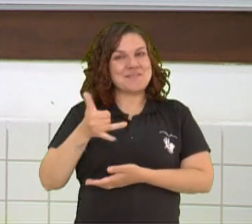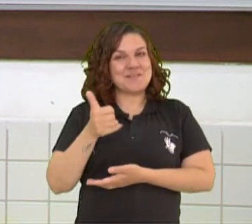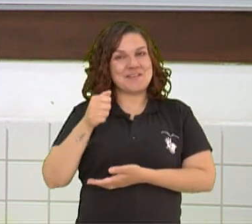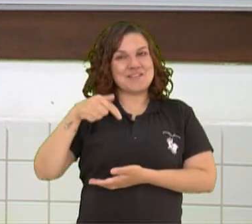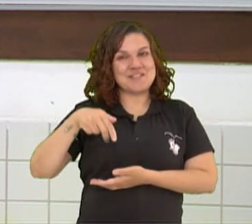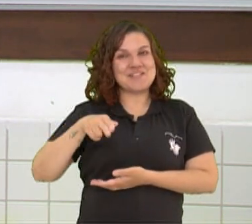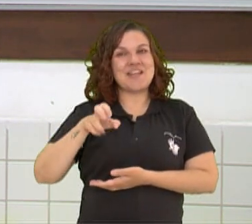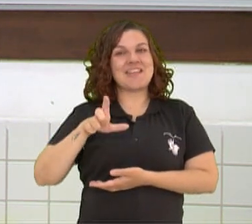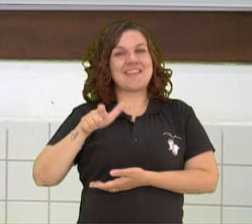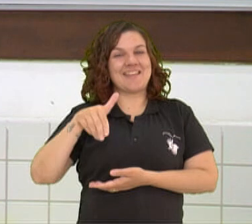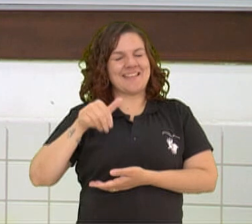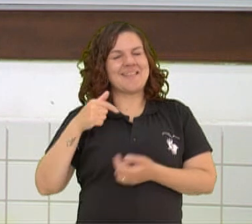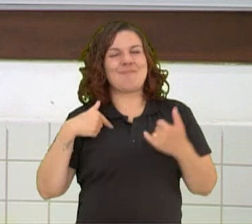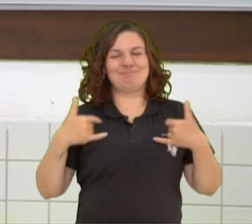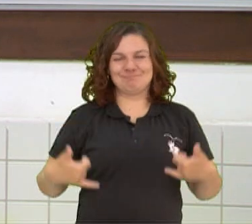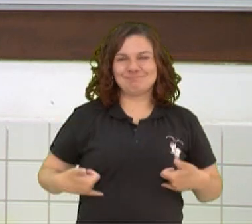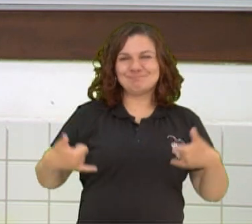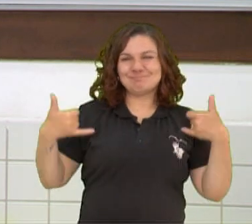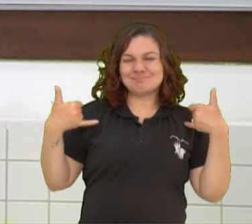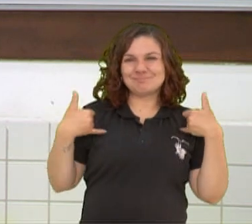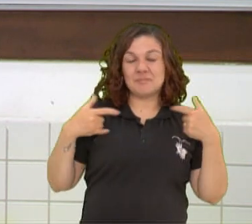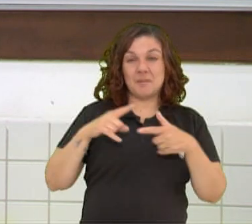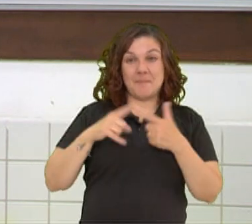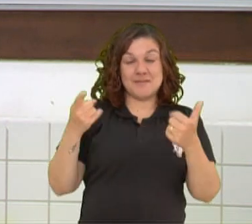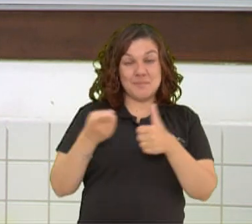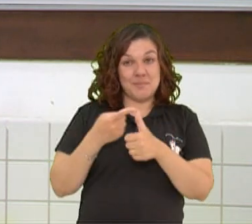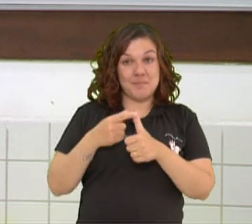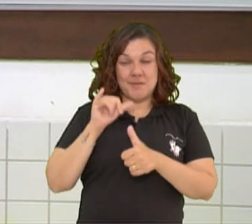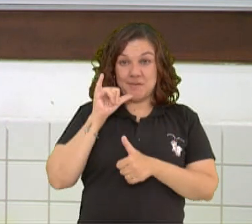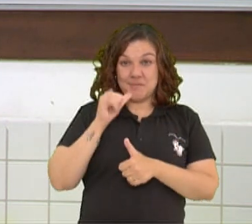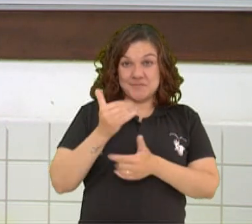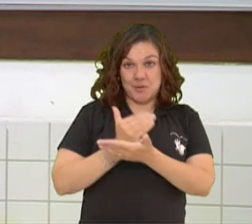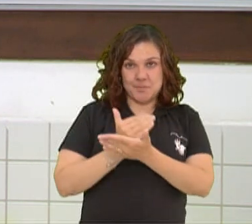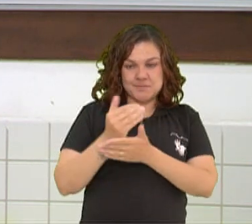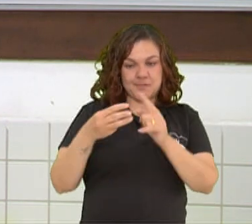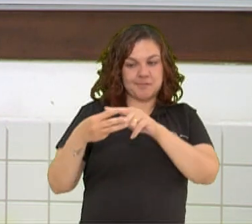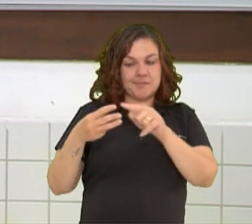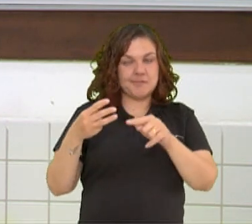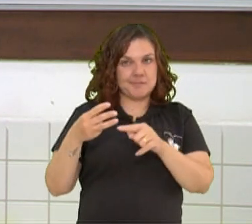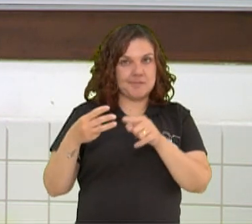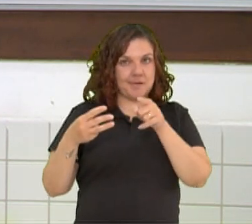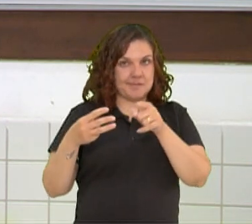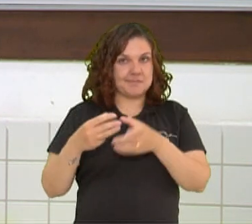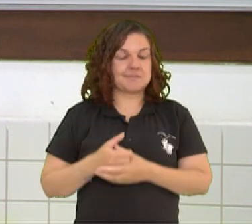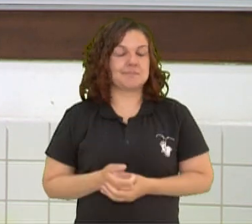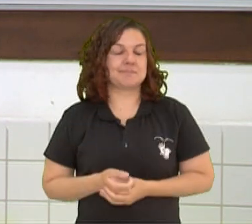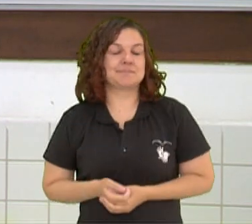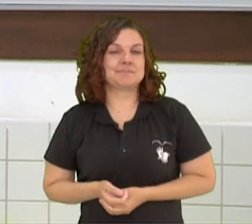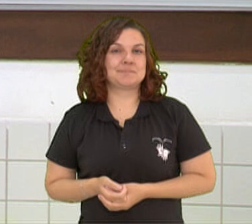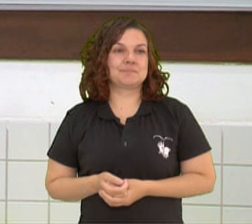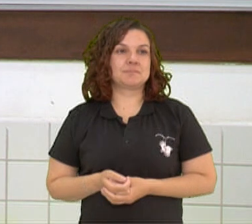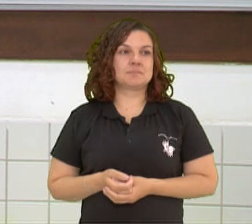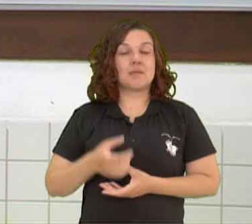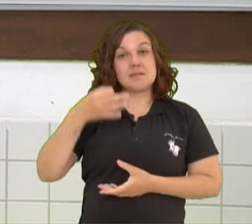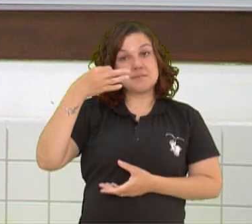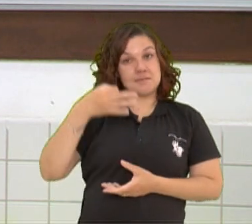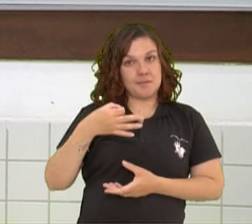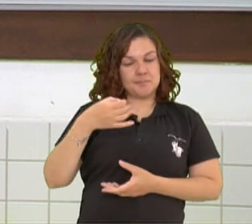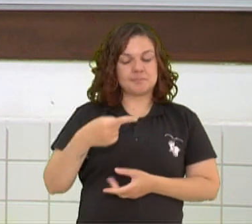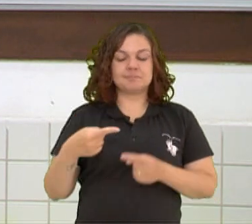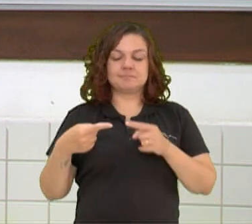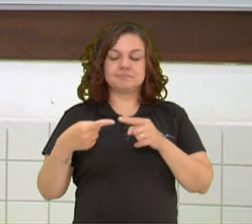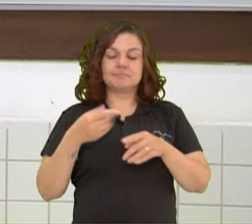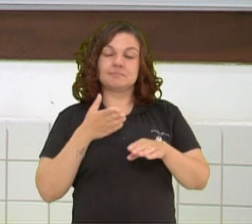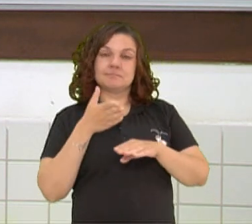eu estou bem animada. Mas antes de começar a nossa aula, três recadinhos bem importantes. Como sempre,